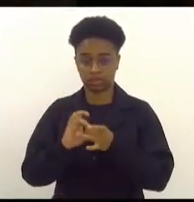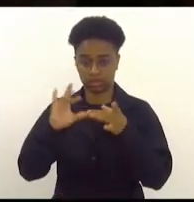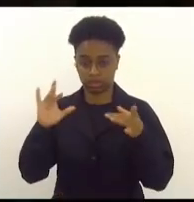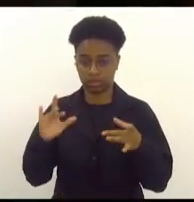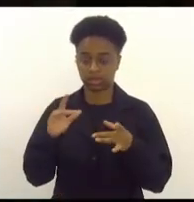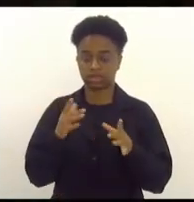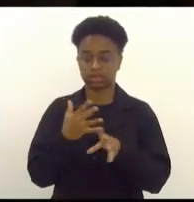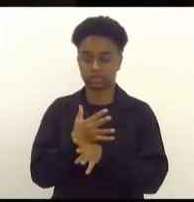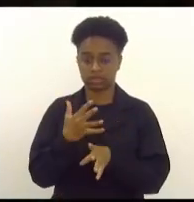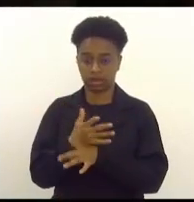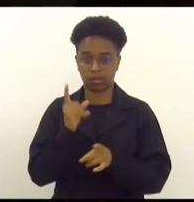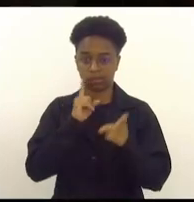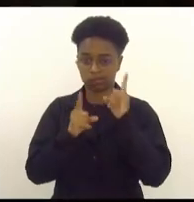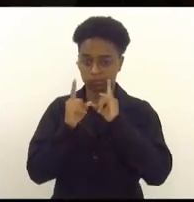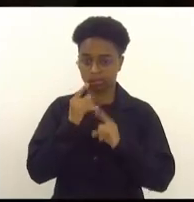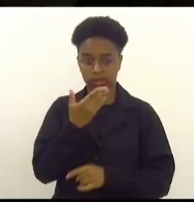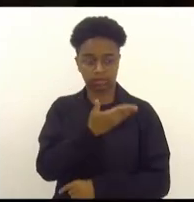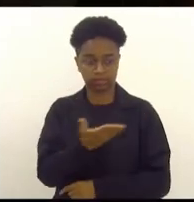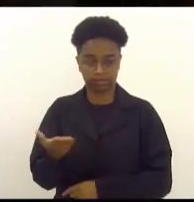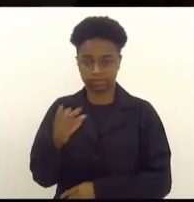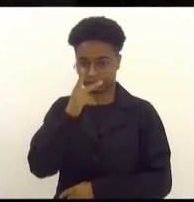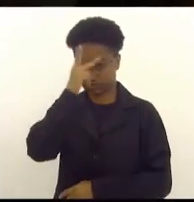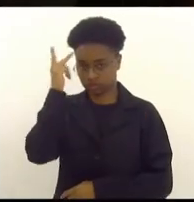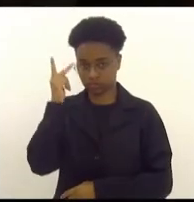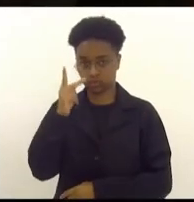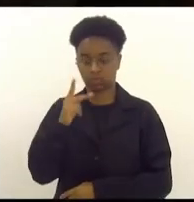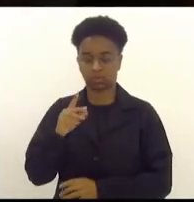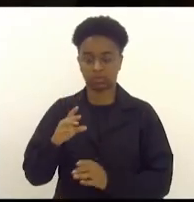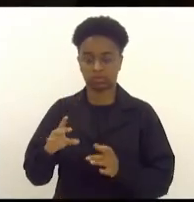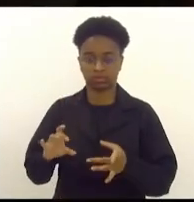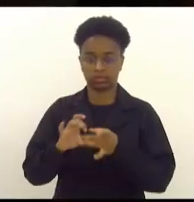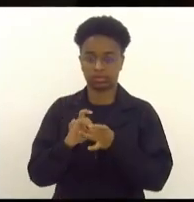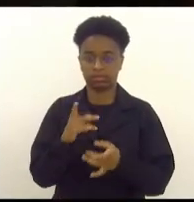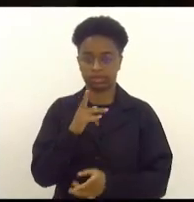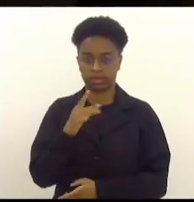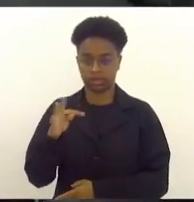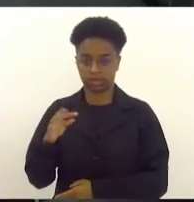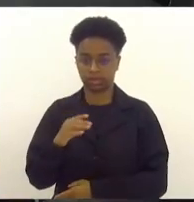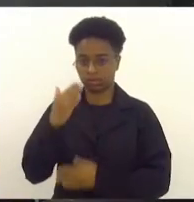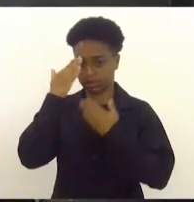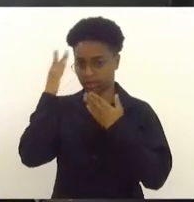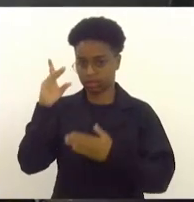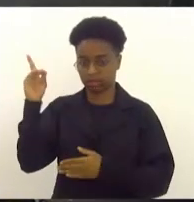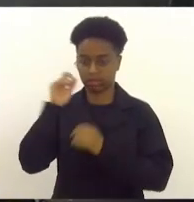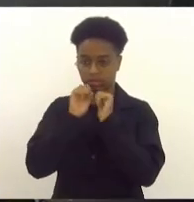a cidade daquele sanguinários petistas Muito obrigado Deus abençoe